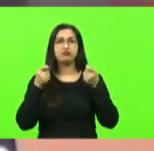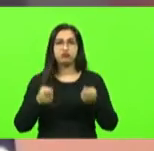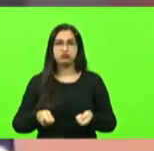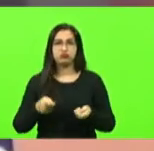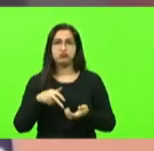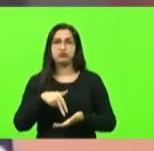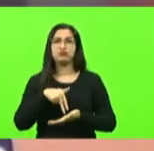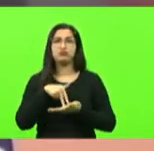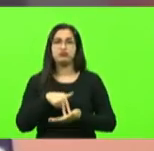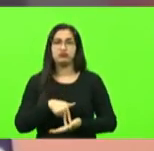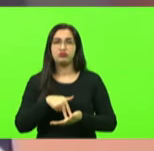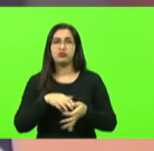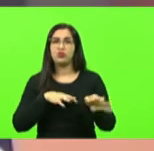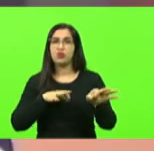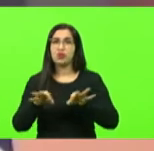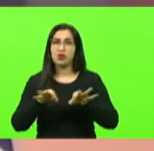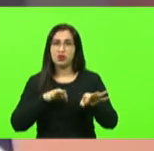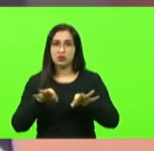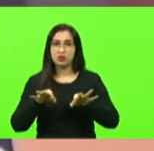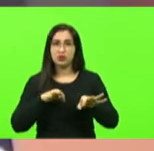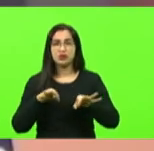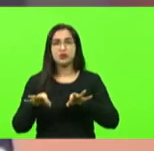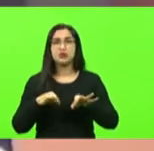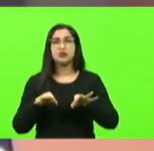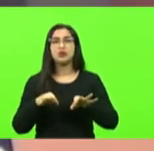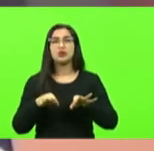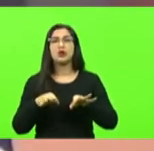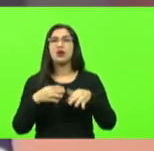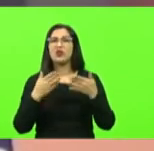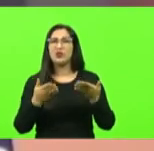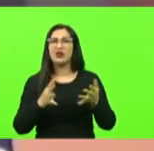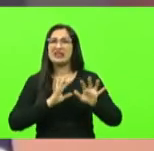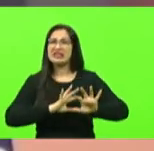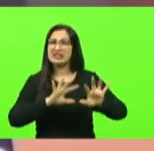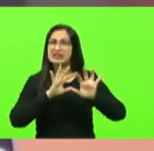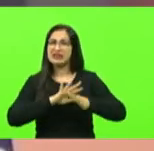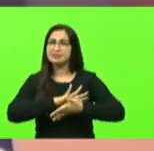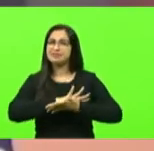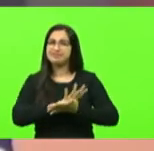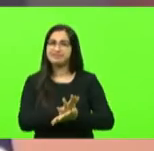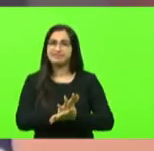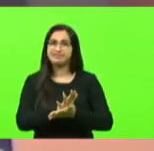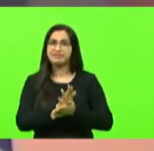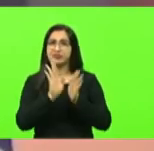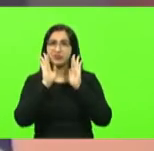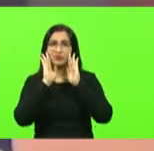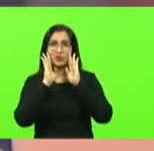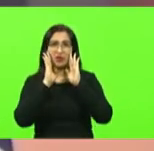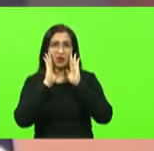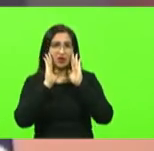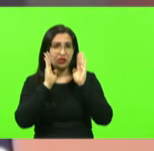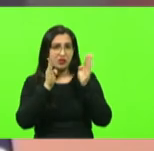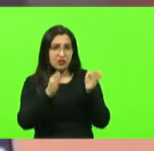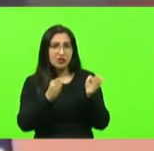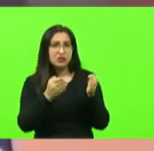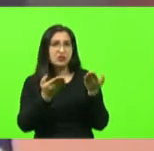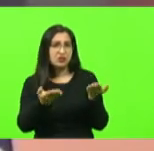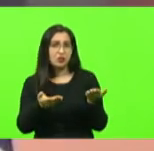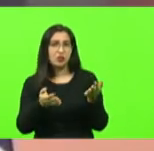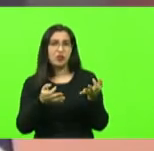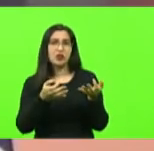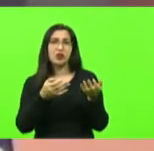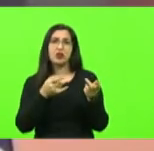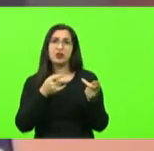forma organizada a esse modelo opressor que não enxerga o trabalhador, que não enxerga os direitos